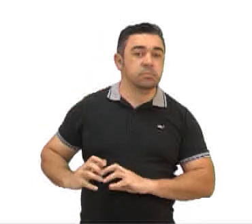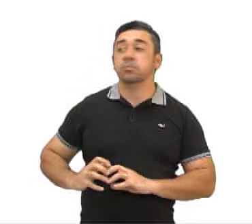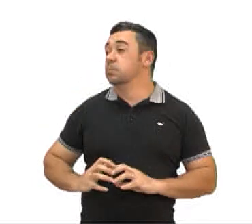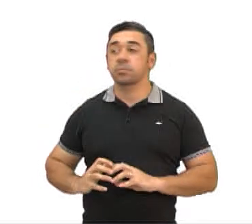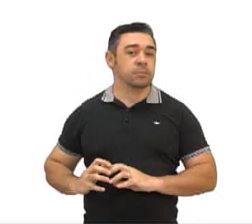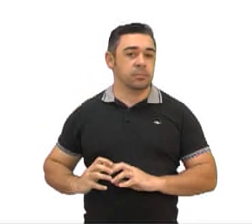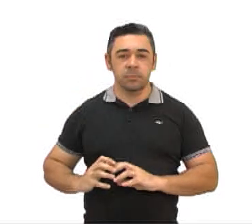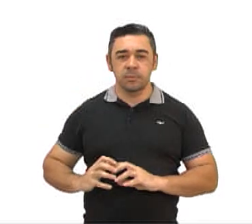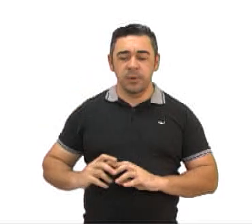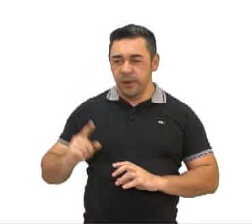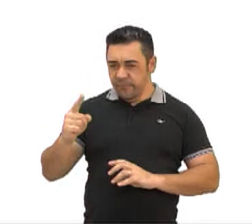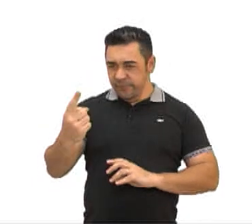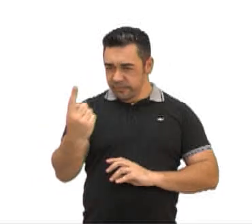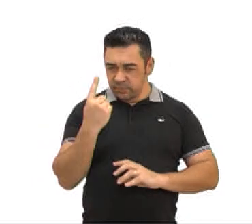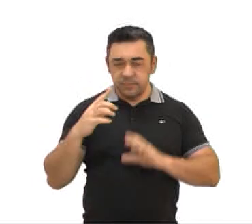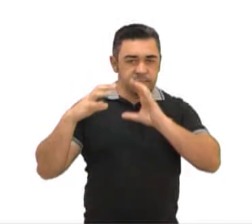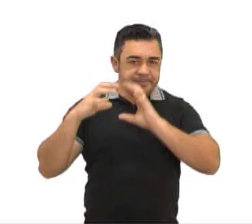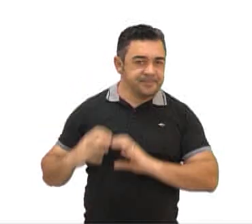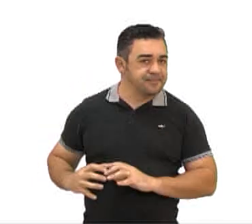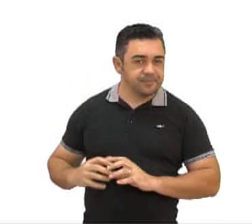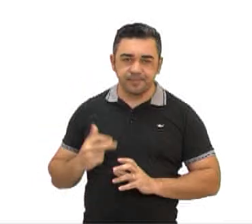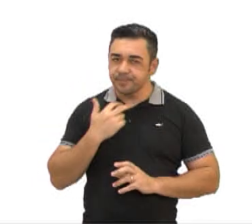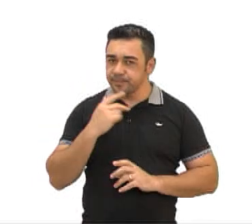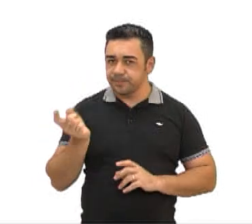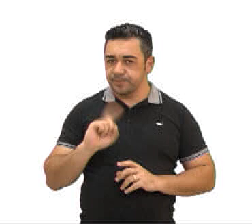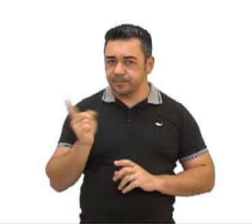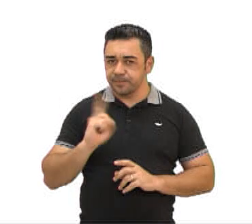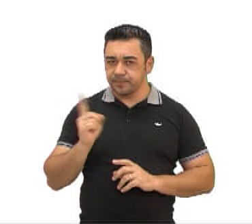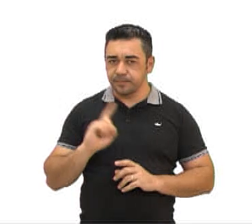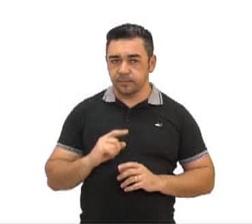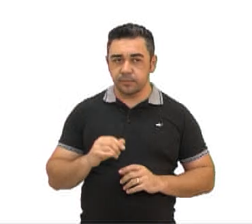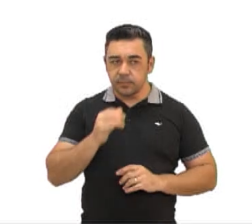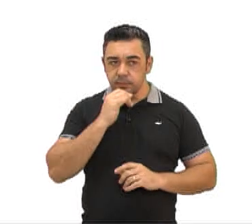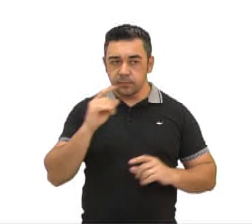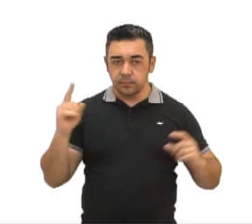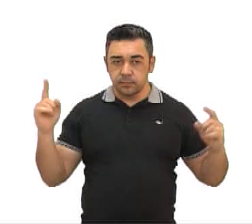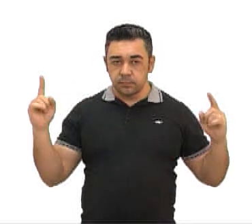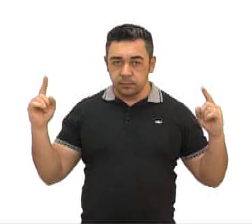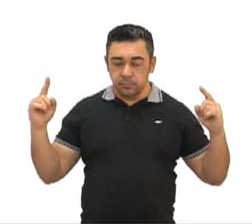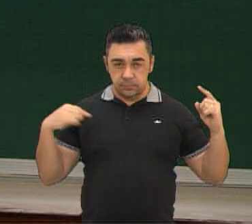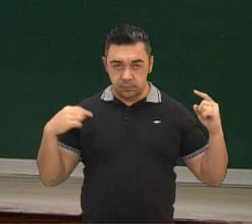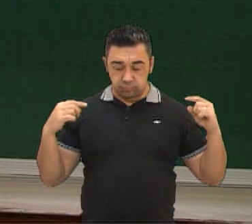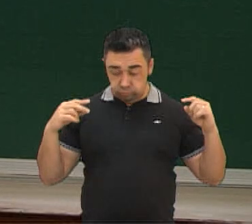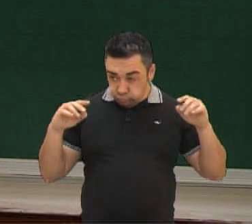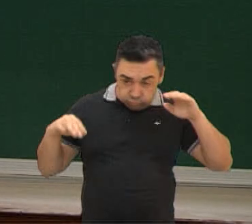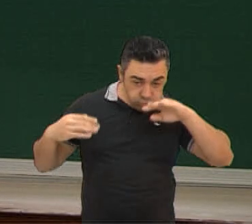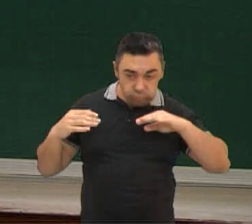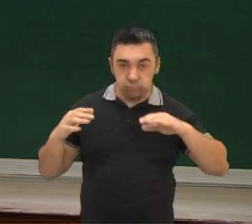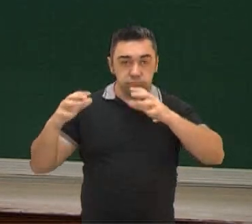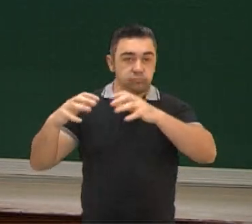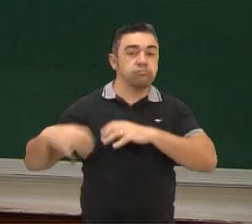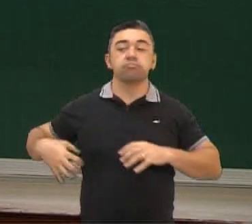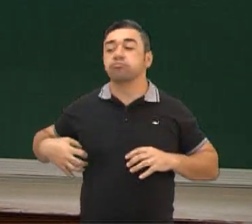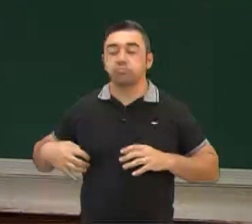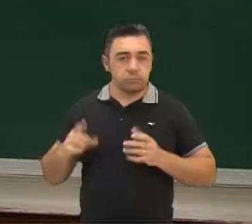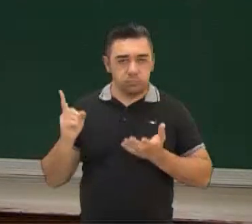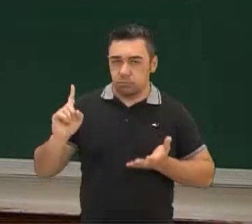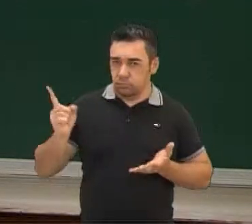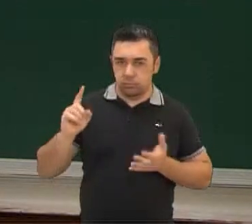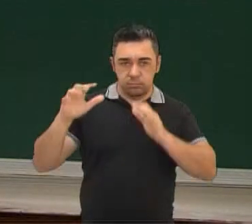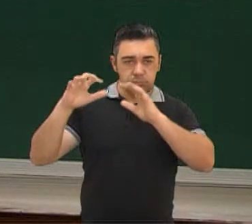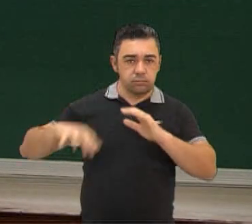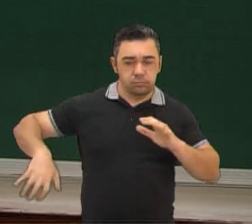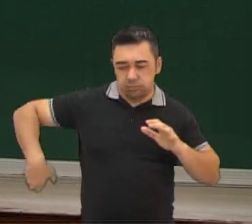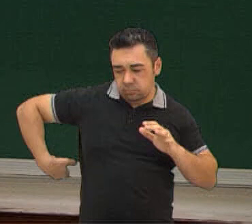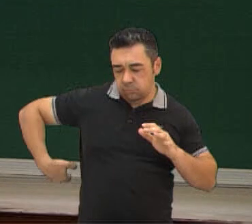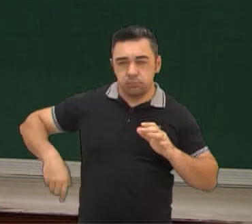ela seja tomada pelo adversário. Então, você vê que o adversário está chegando perto, você tenta esconder a bola, pega e afunda,